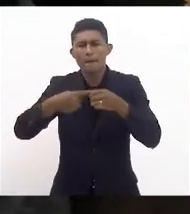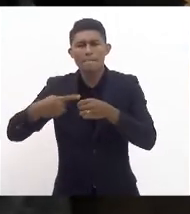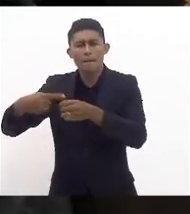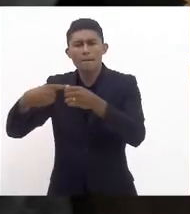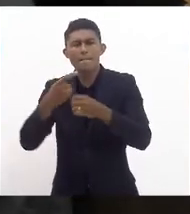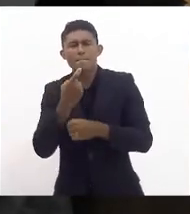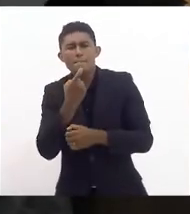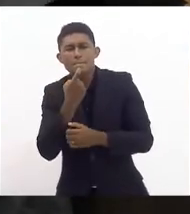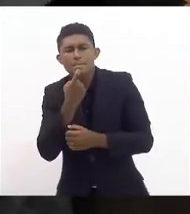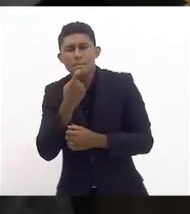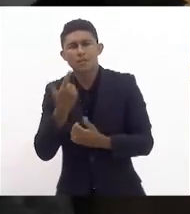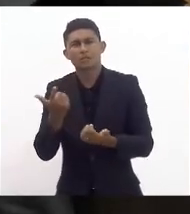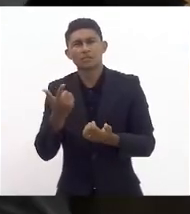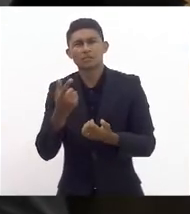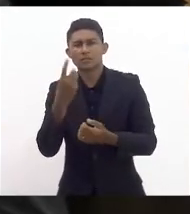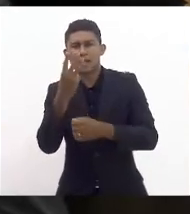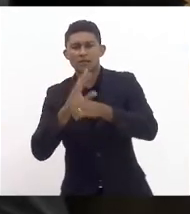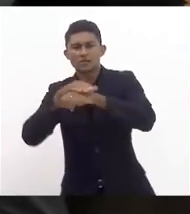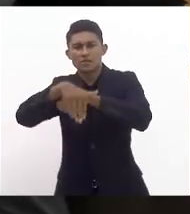Alferes, Três Rios,